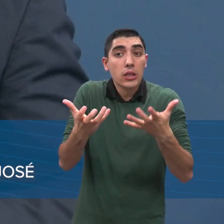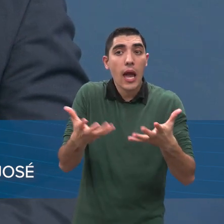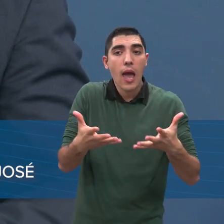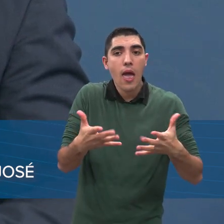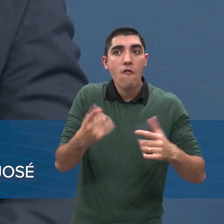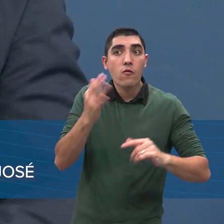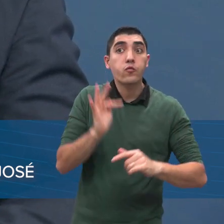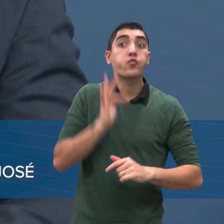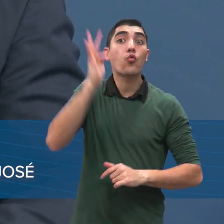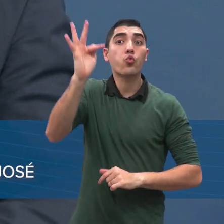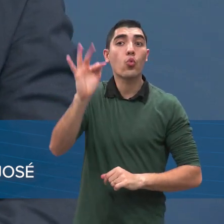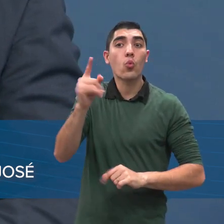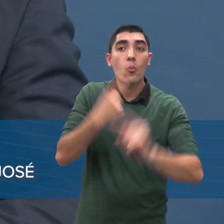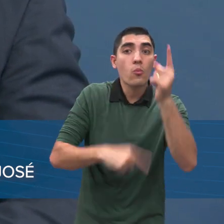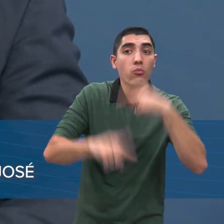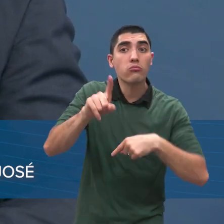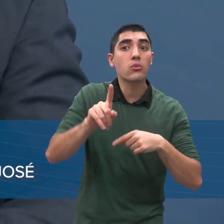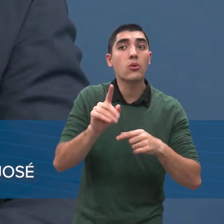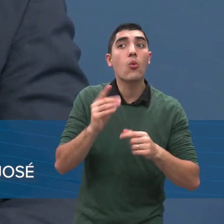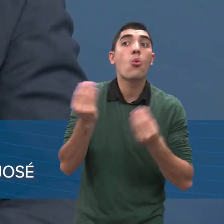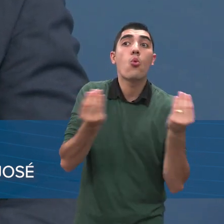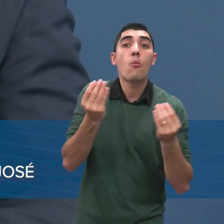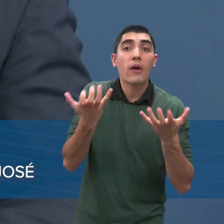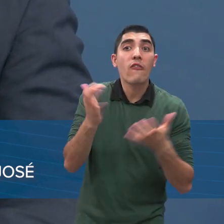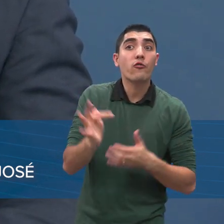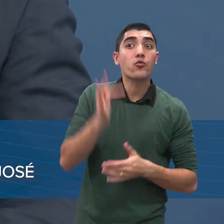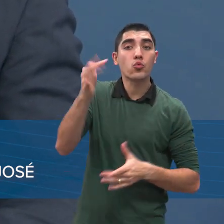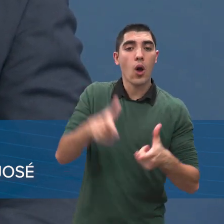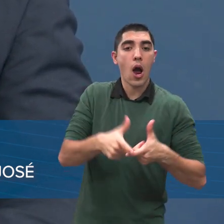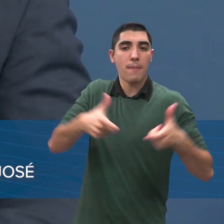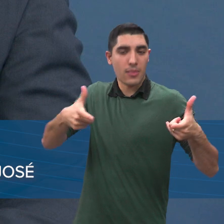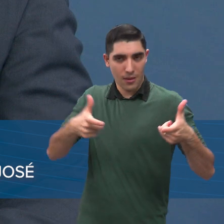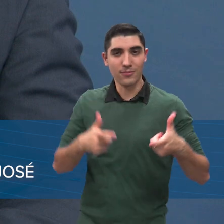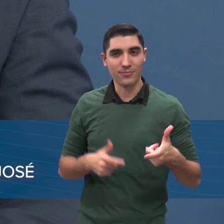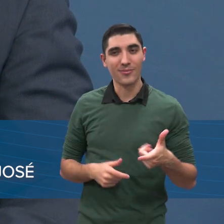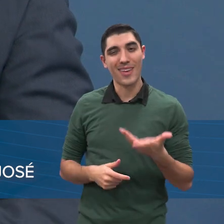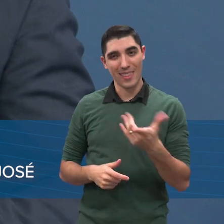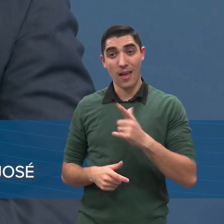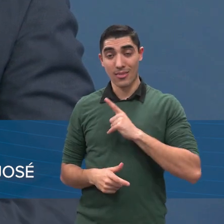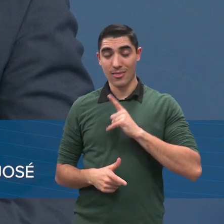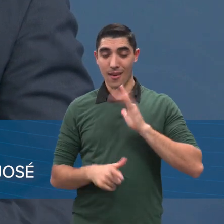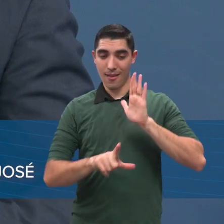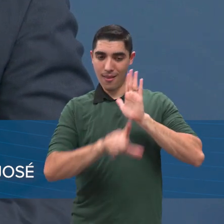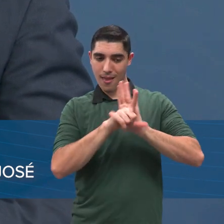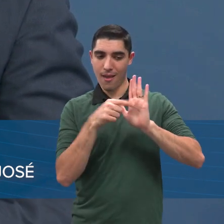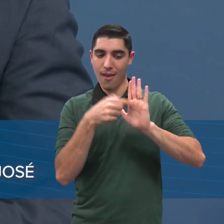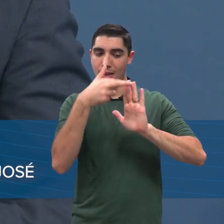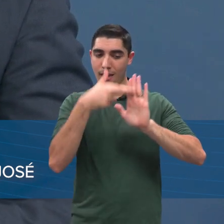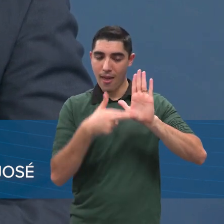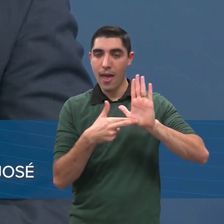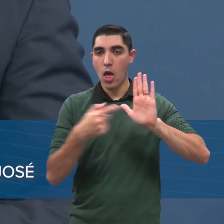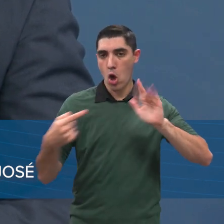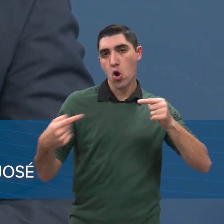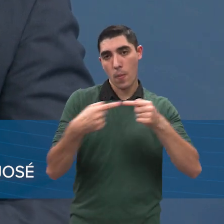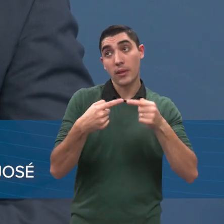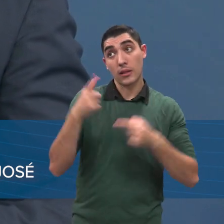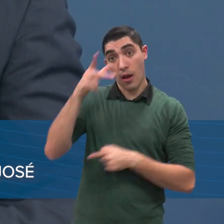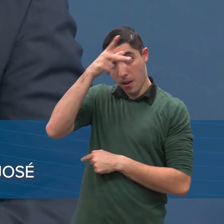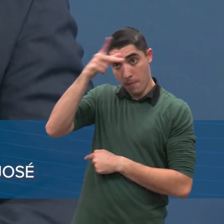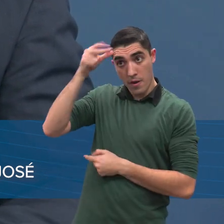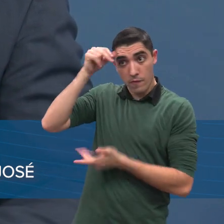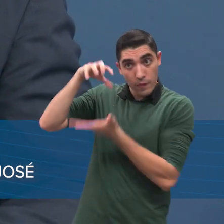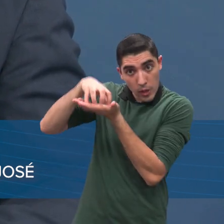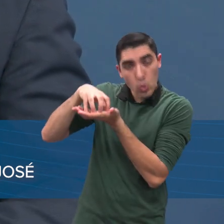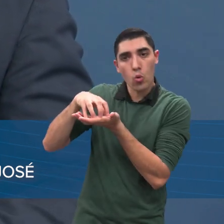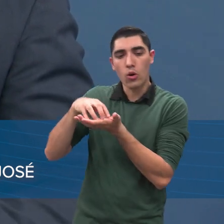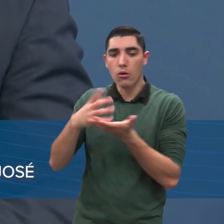esses, a gente chama de instrumentos urbanísticos, né? Que, baseados neles, a prefeitura atua,